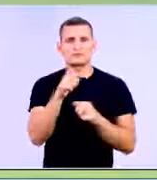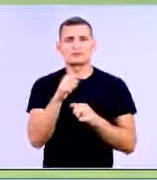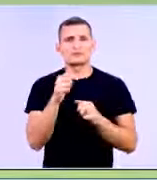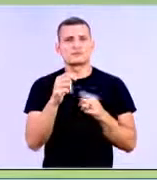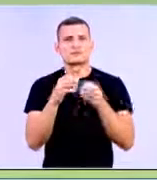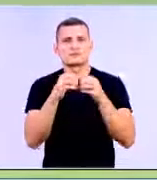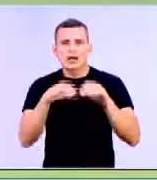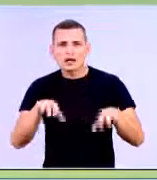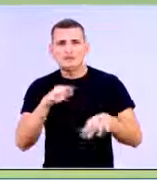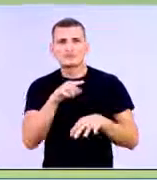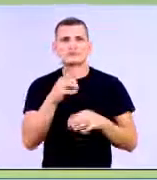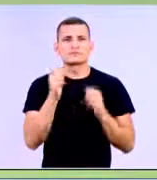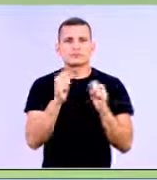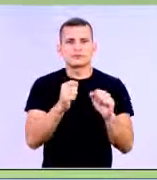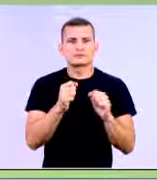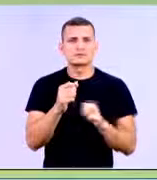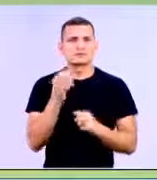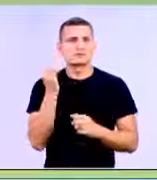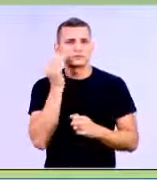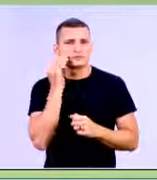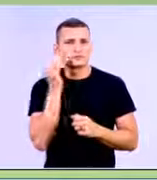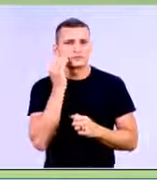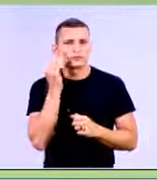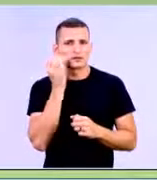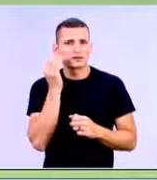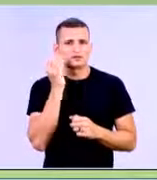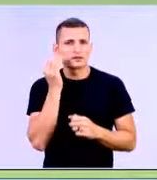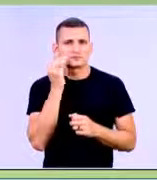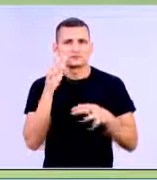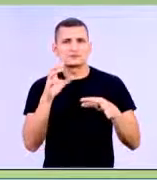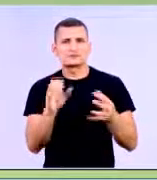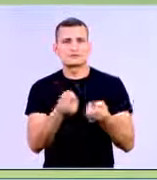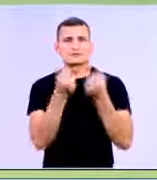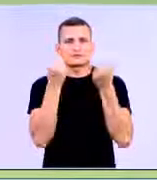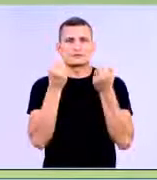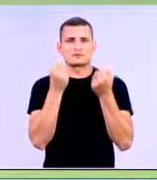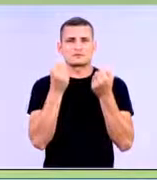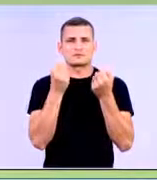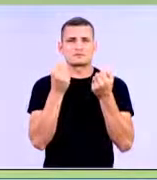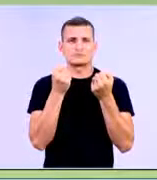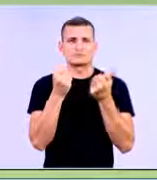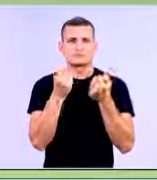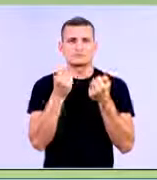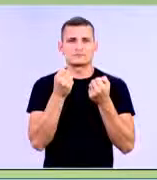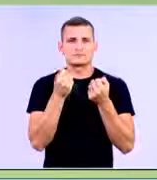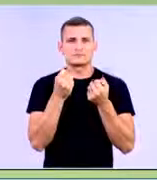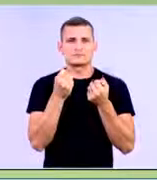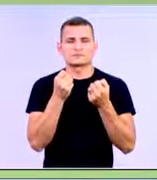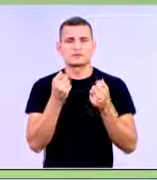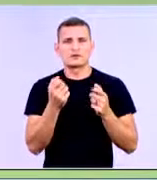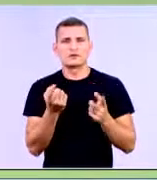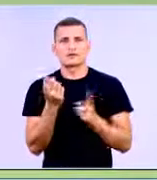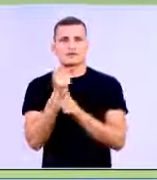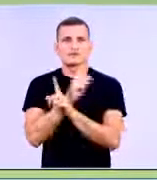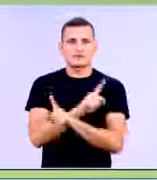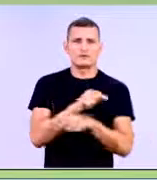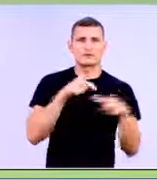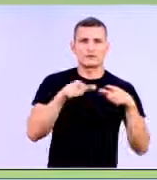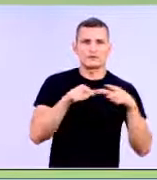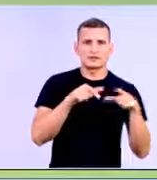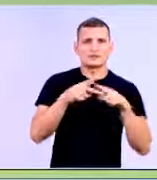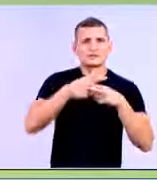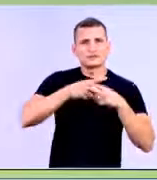tentar recuperar o que é uma carroça já, né? Ao invés de trabalhar com manutenção